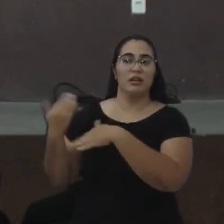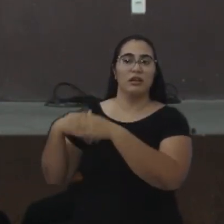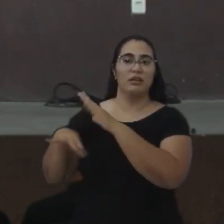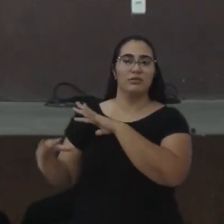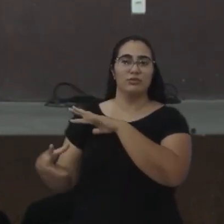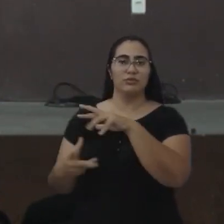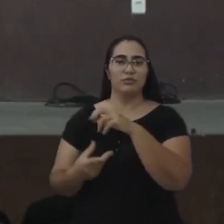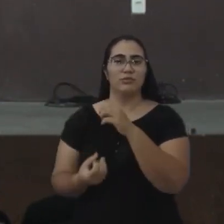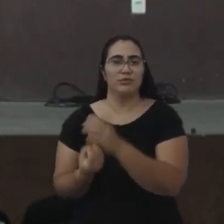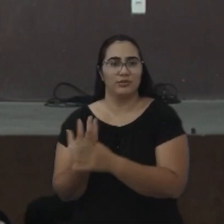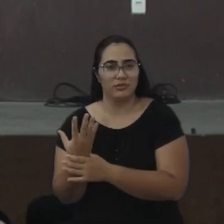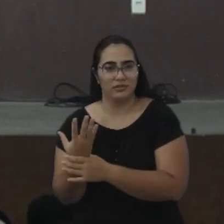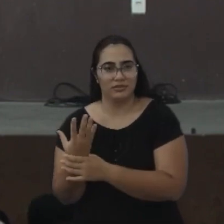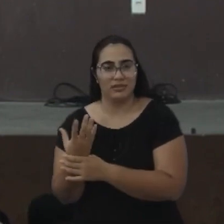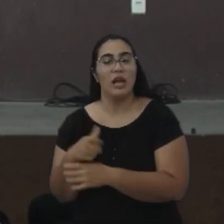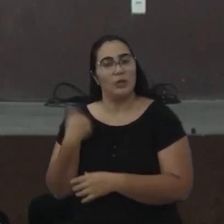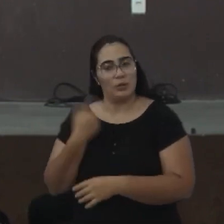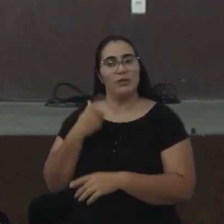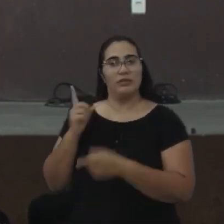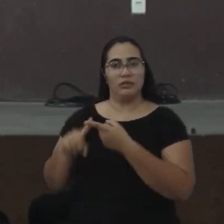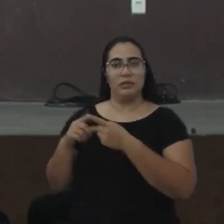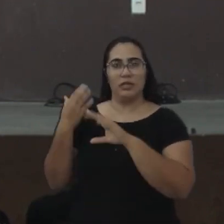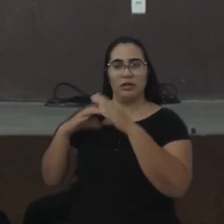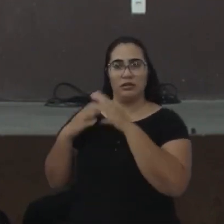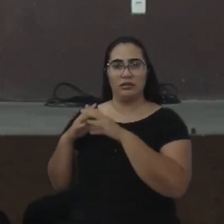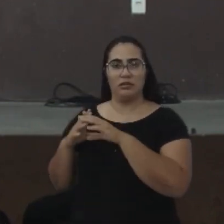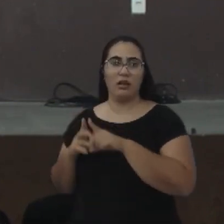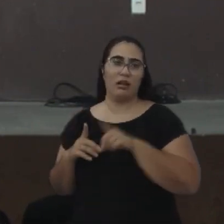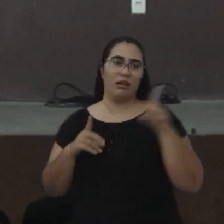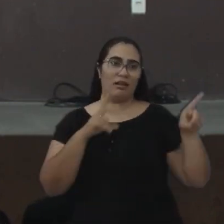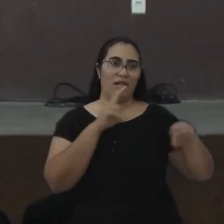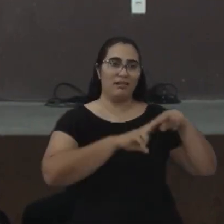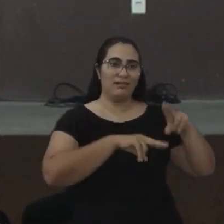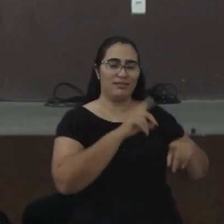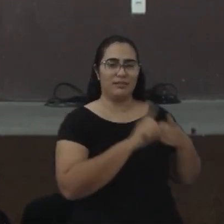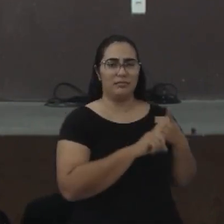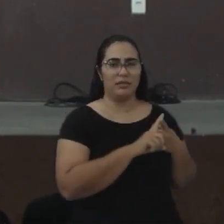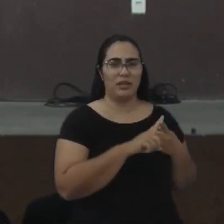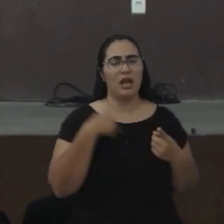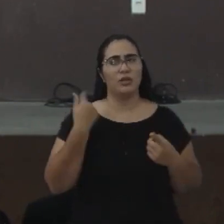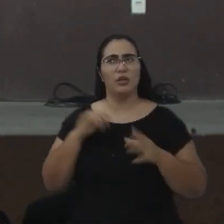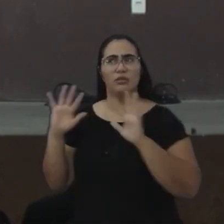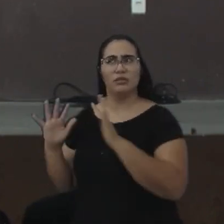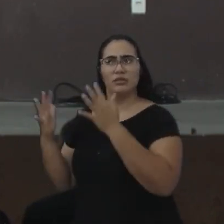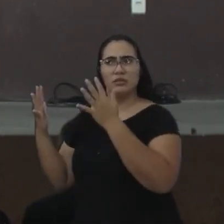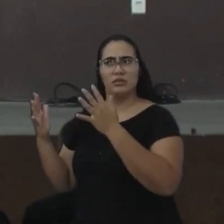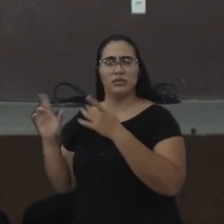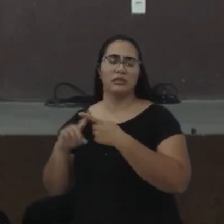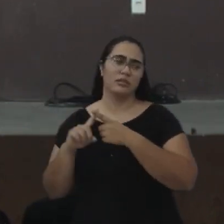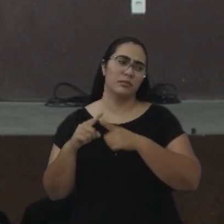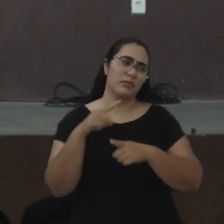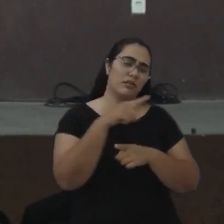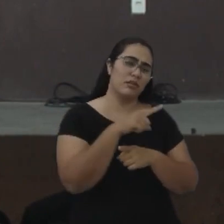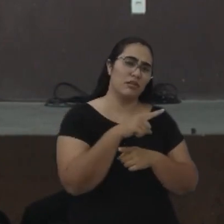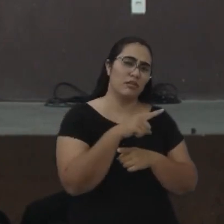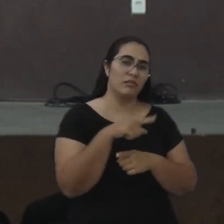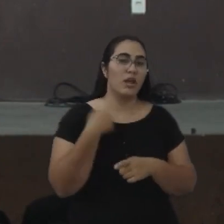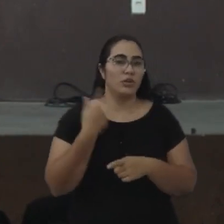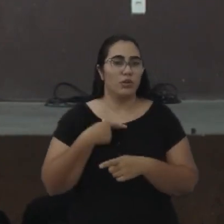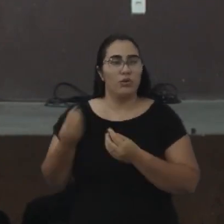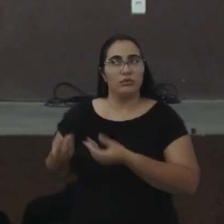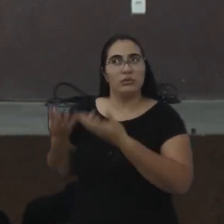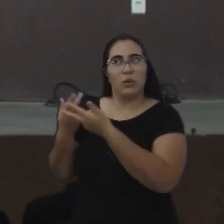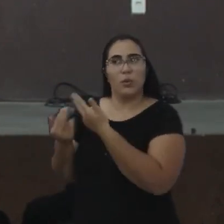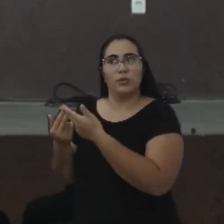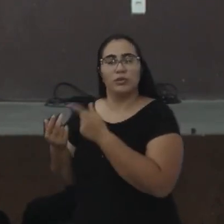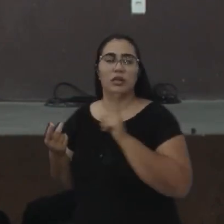assim. A gente também está cantando, lá também está cantando. A gente também está celebrando, lá também está celebrando. A gente está oferecendo alguma coisa aqui, lá